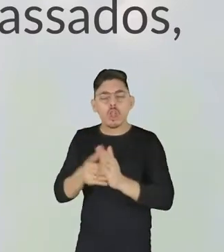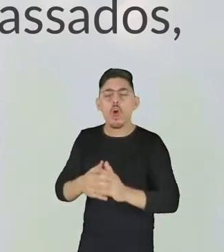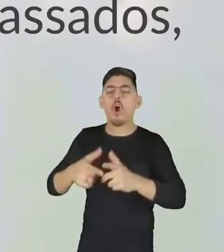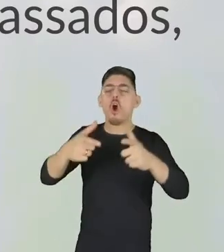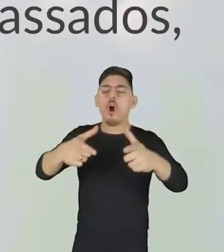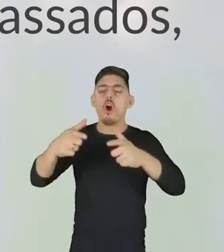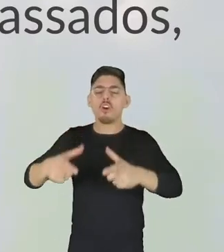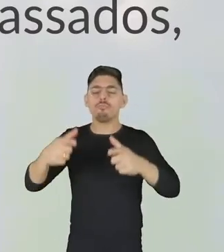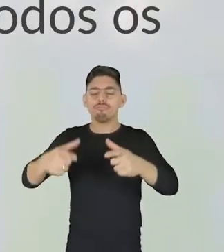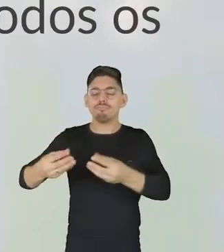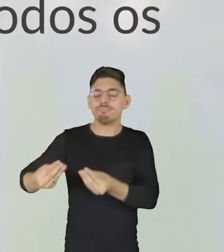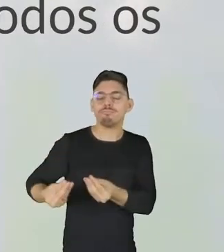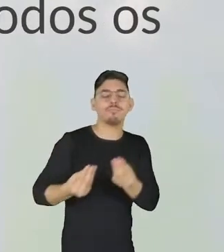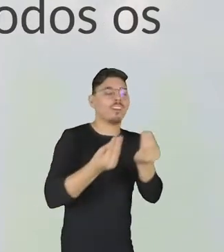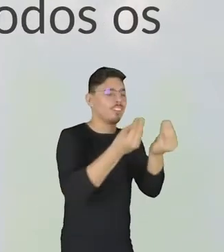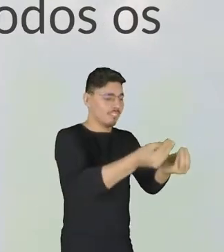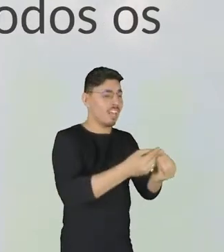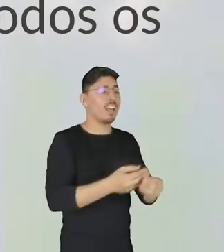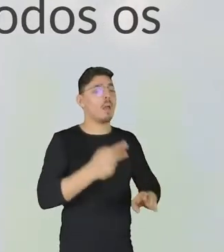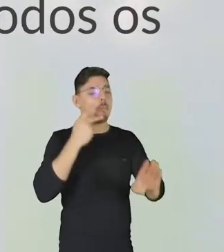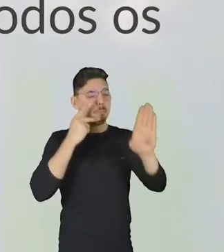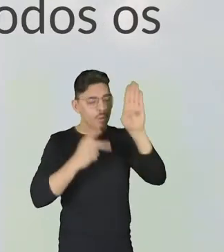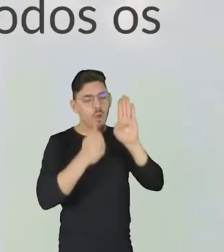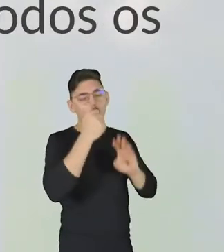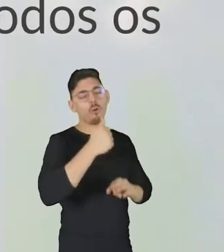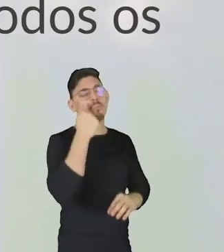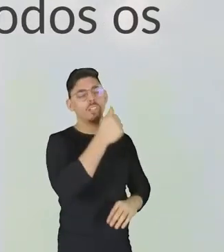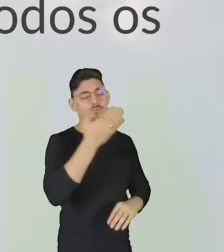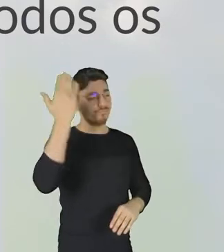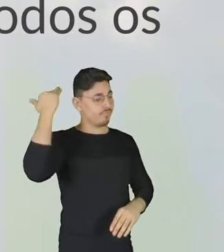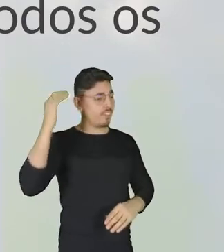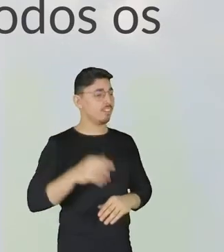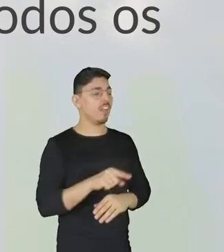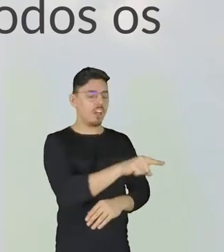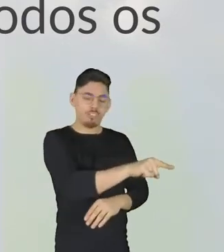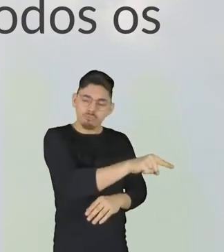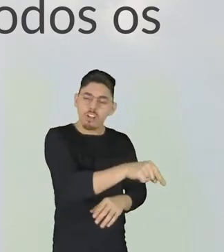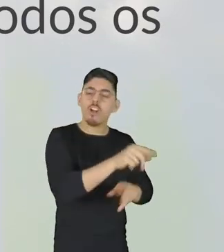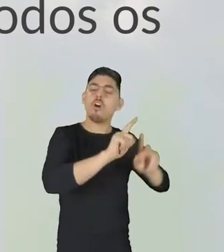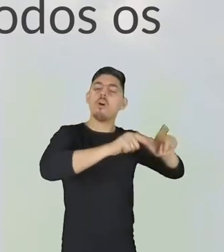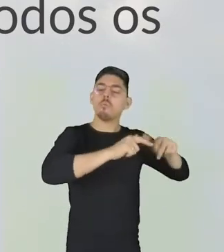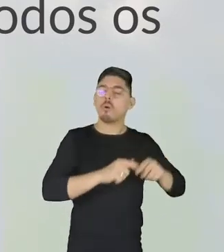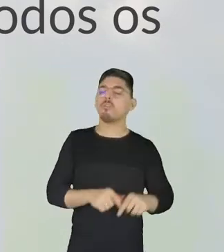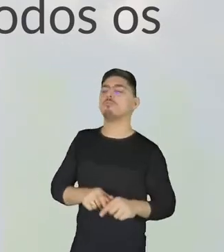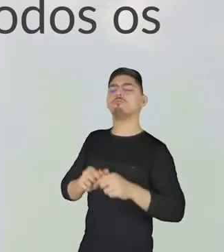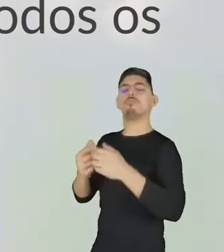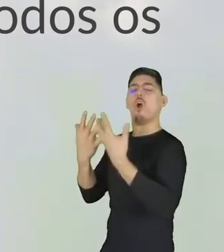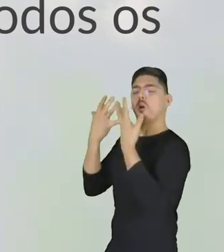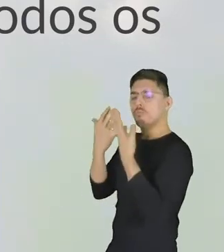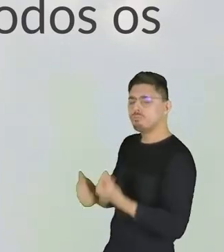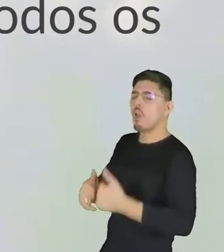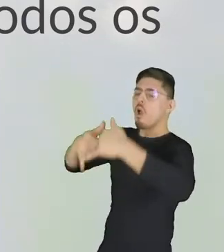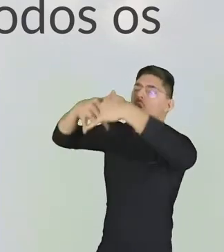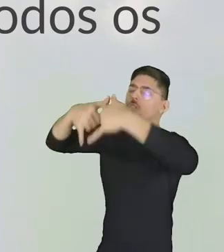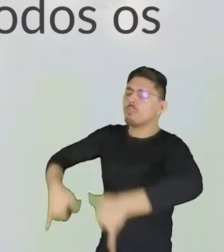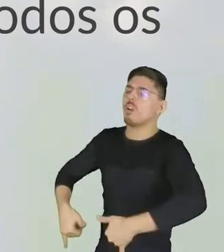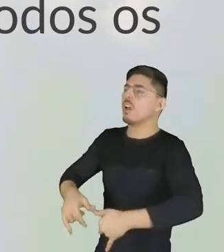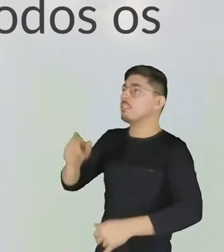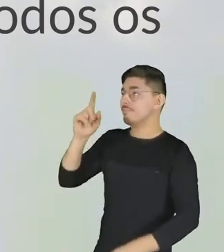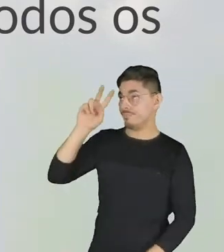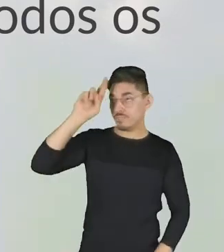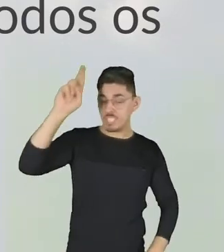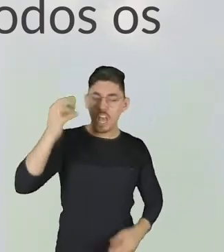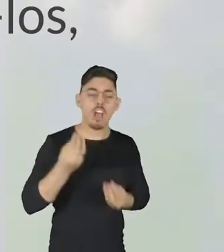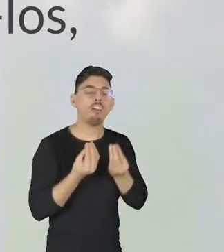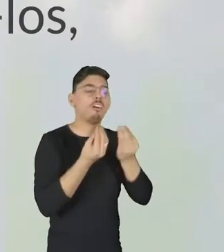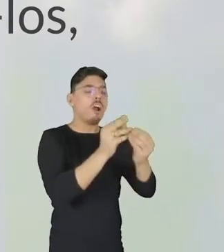sob juramento aos seus antepassados. E eles tomaram posse dela e se estabeleceram ali. O Senhor lhes concedeu